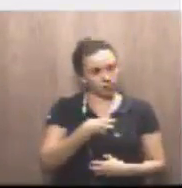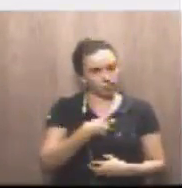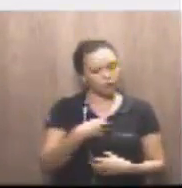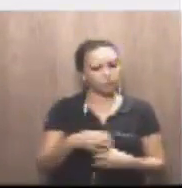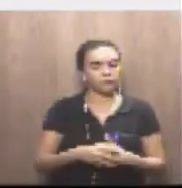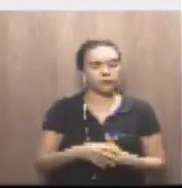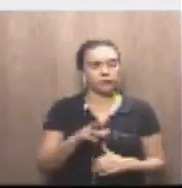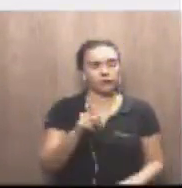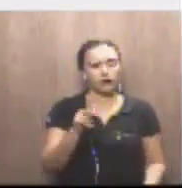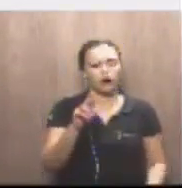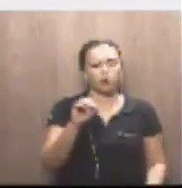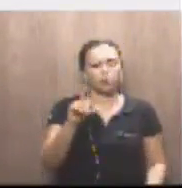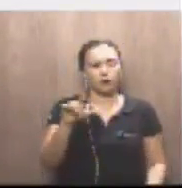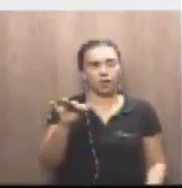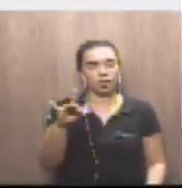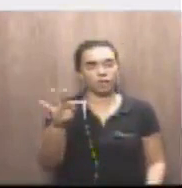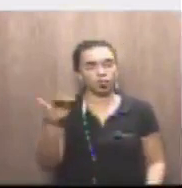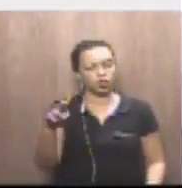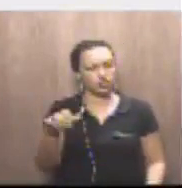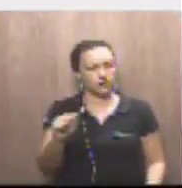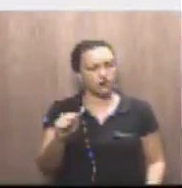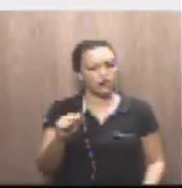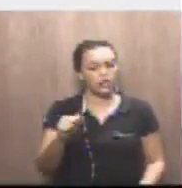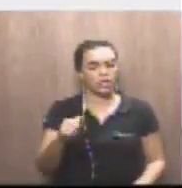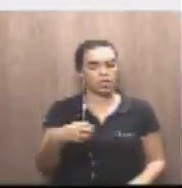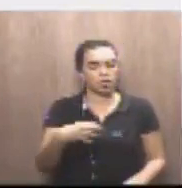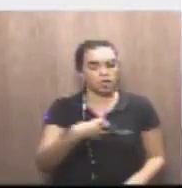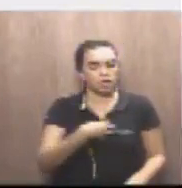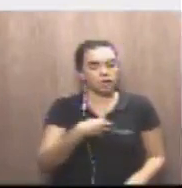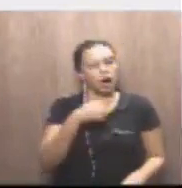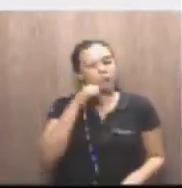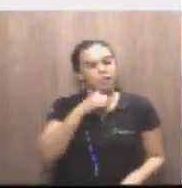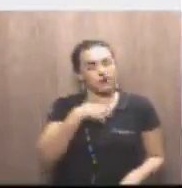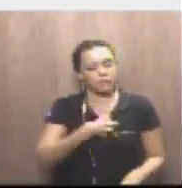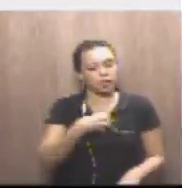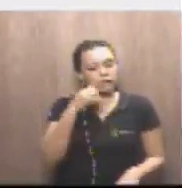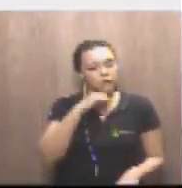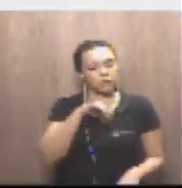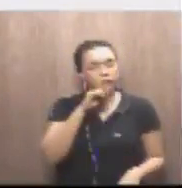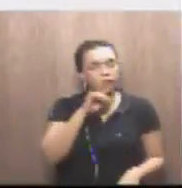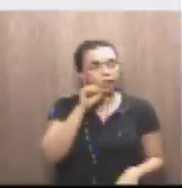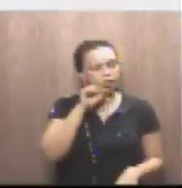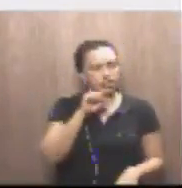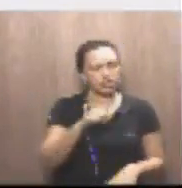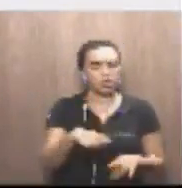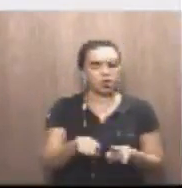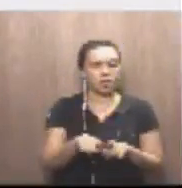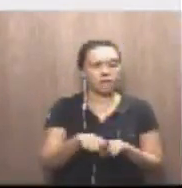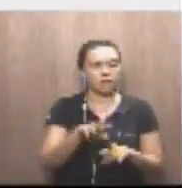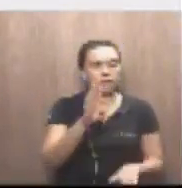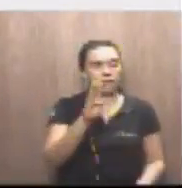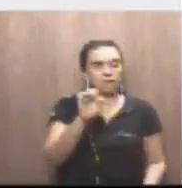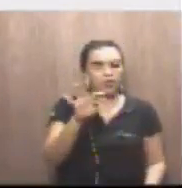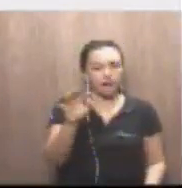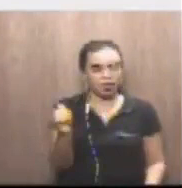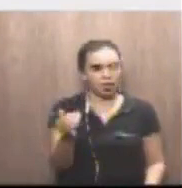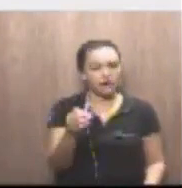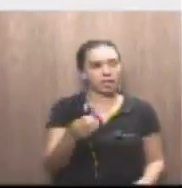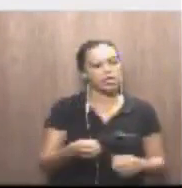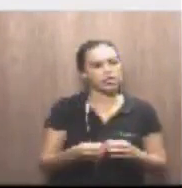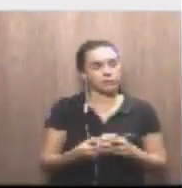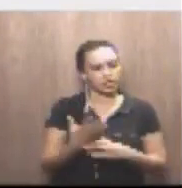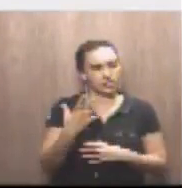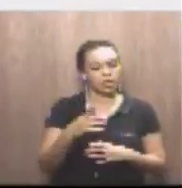a prolactina, que ativa o instinto materno, ou as betas-endorfinas, que criarão o laço de